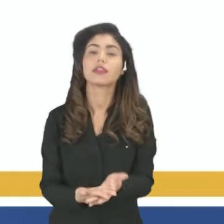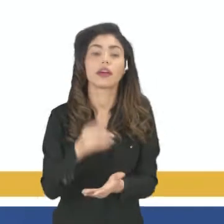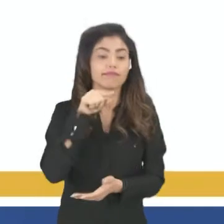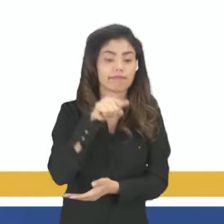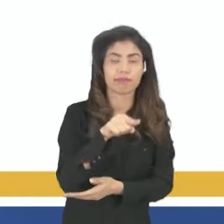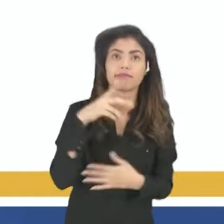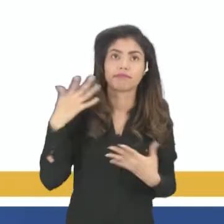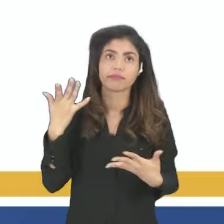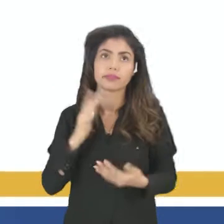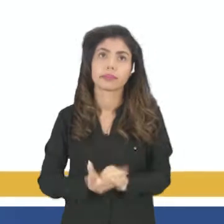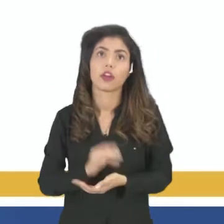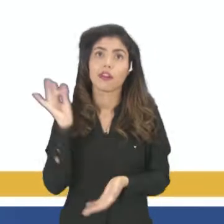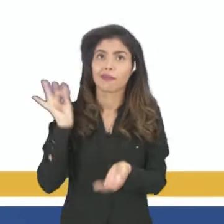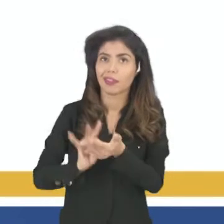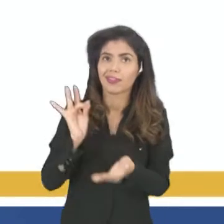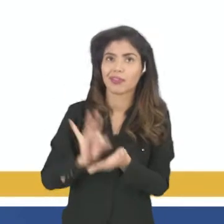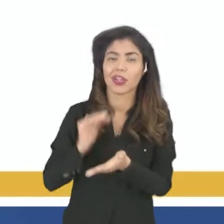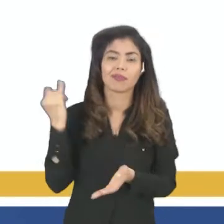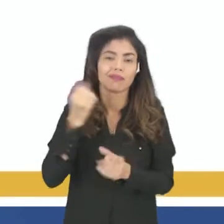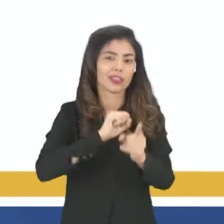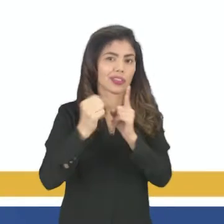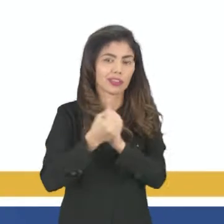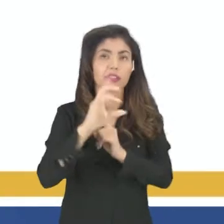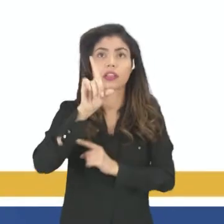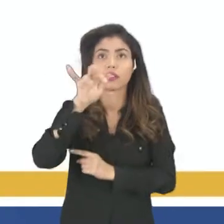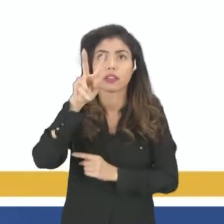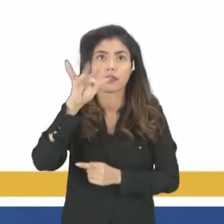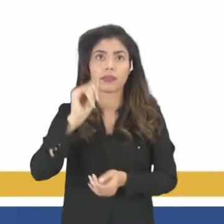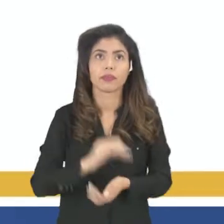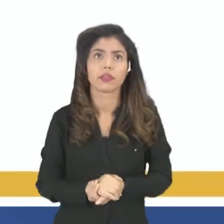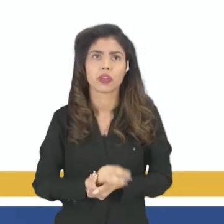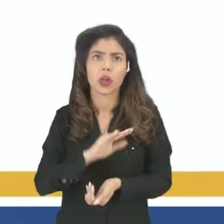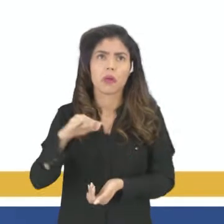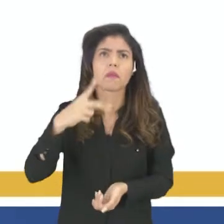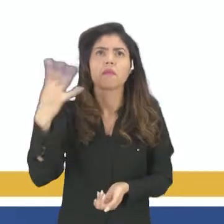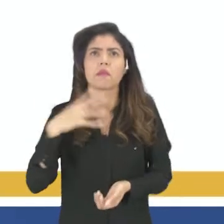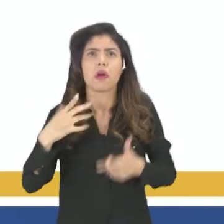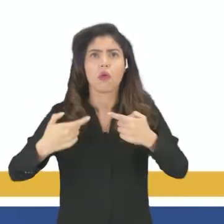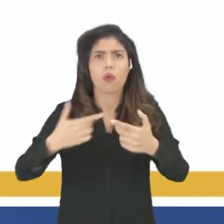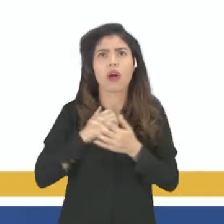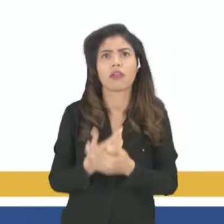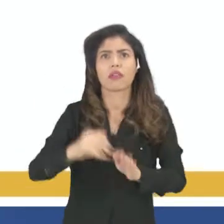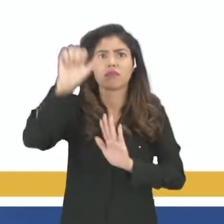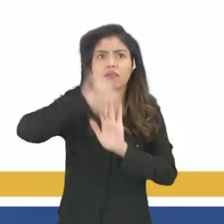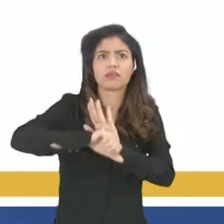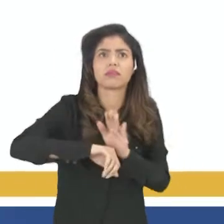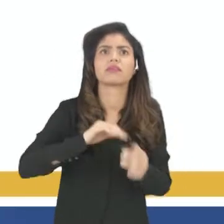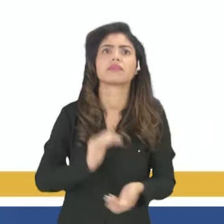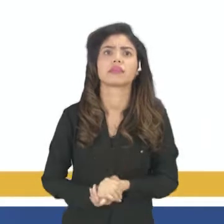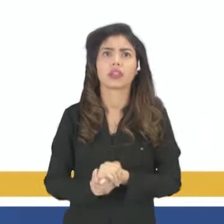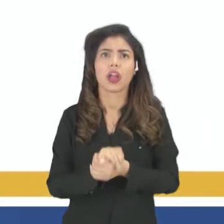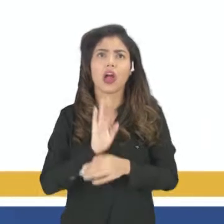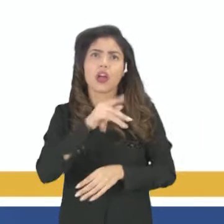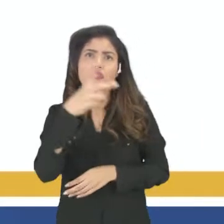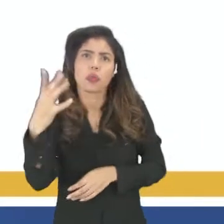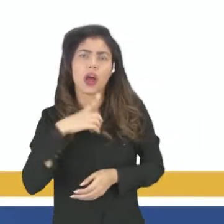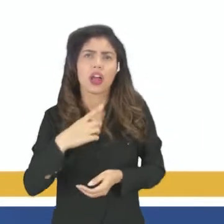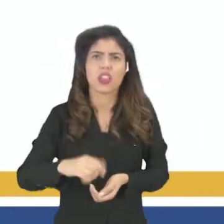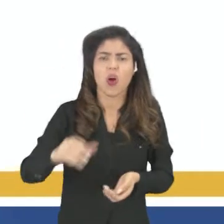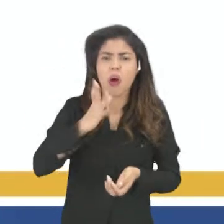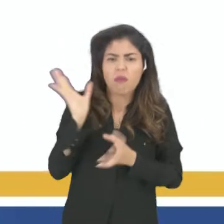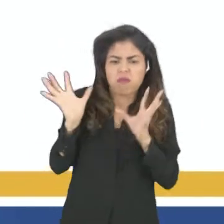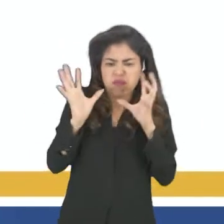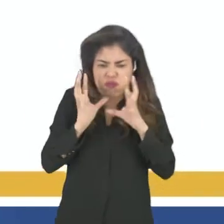para acreditar nele, foi o verdadeiro fundador da sociedade civil. Quantos crimes, guerras, assassinatos derivam deste ato? De quanta miséria